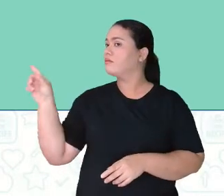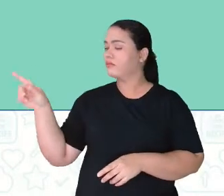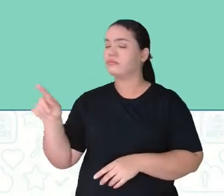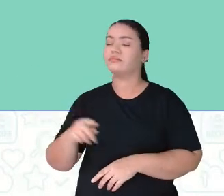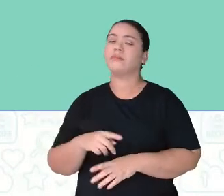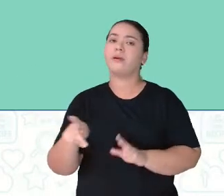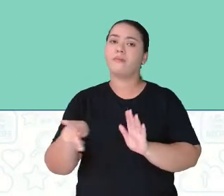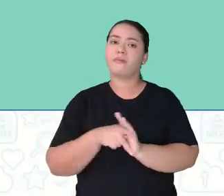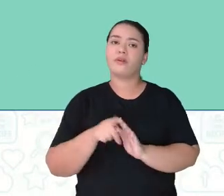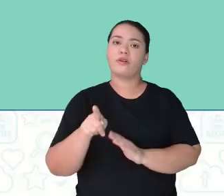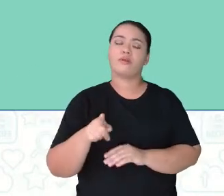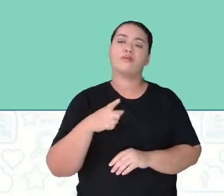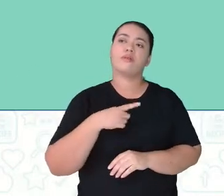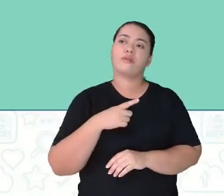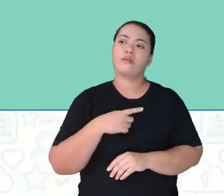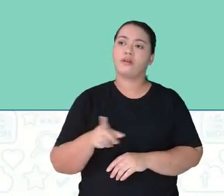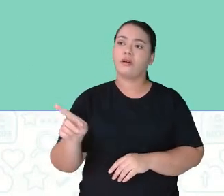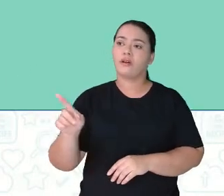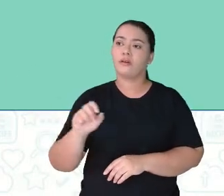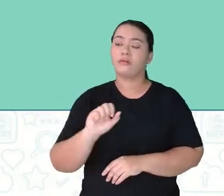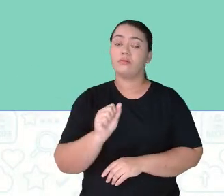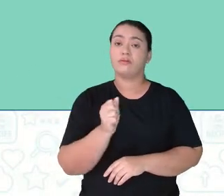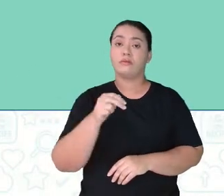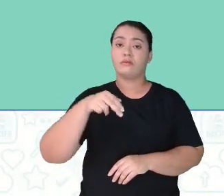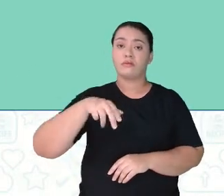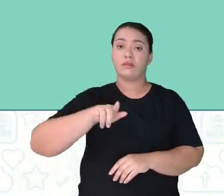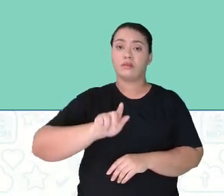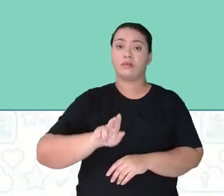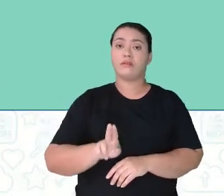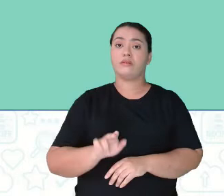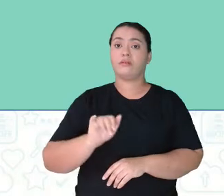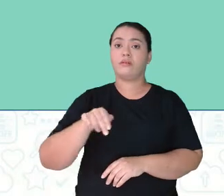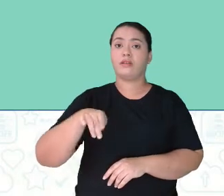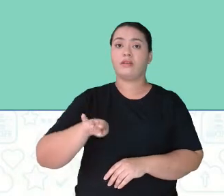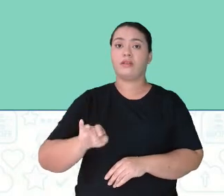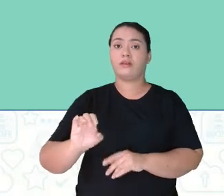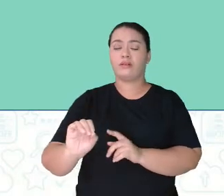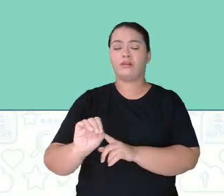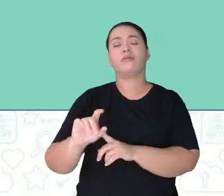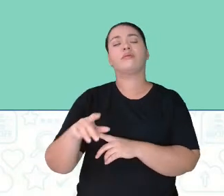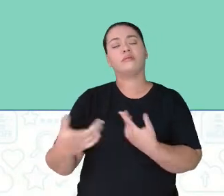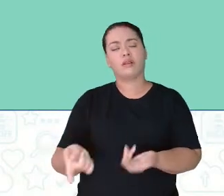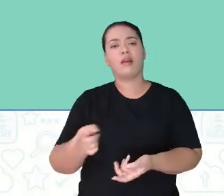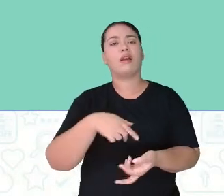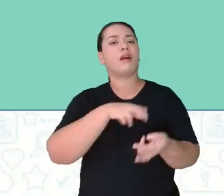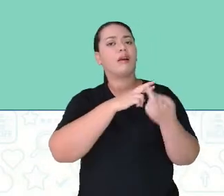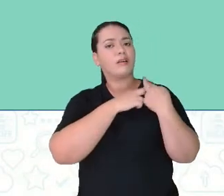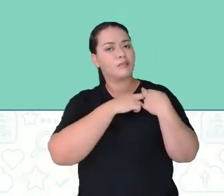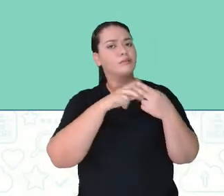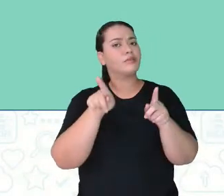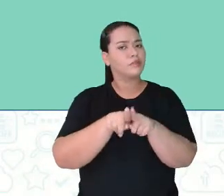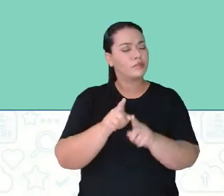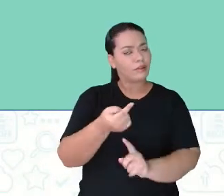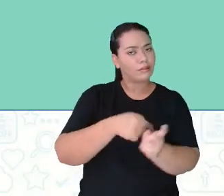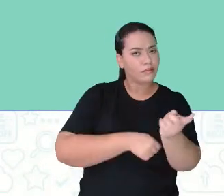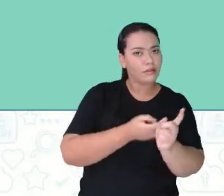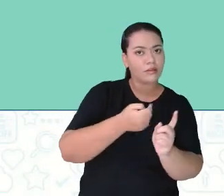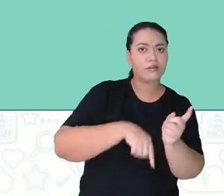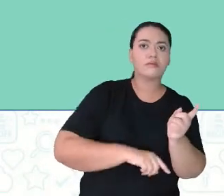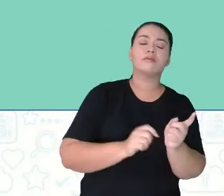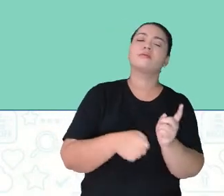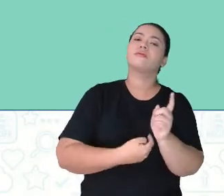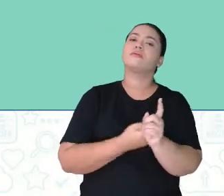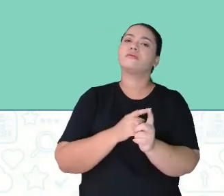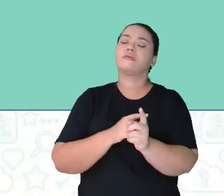entra aí o tecido sanguíneo, não é? E as hemácias estão no sangue, então ela é responsável também por transporte de